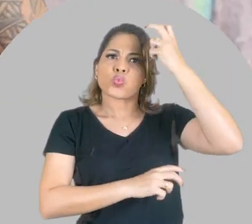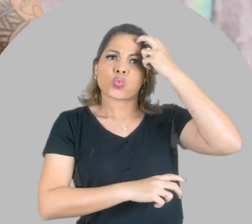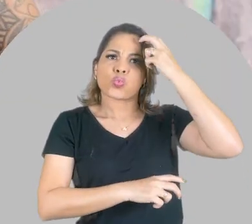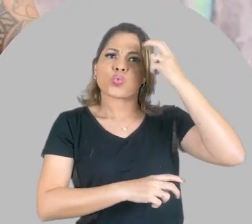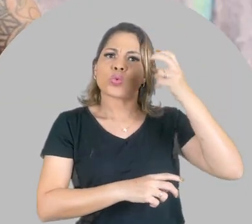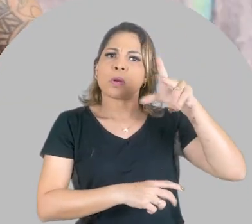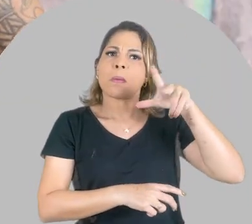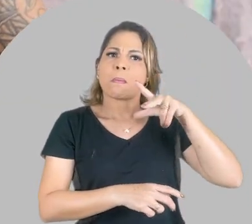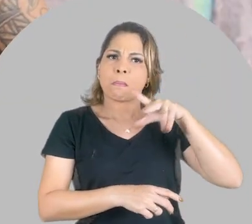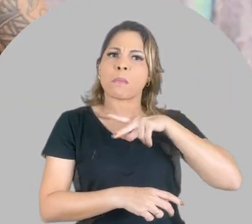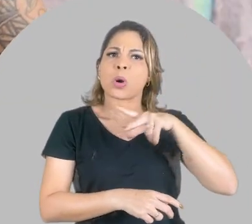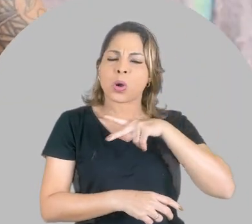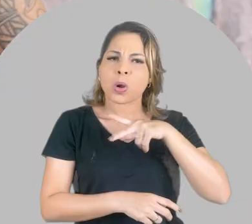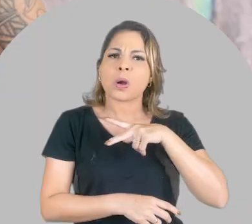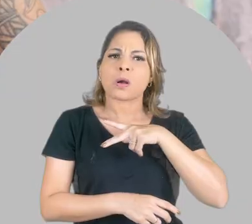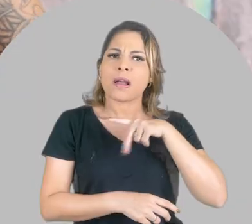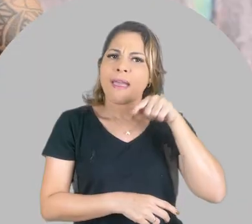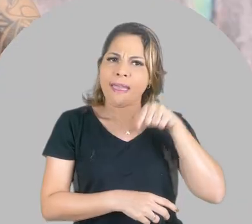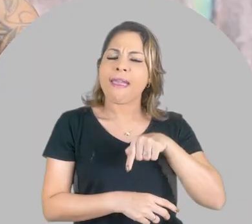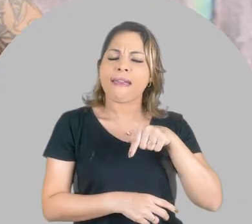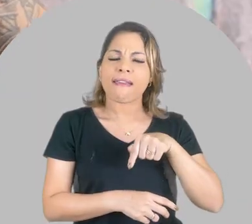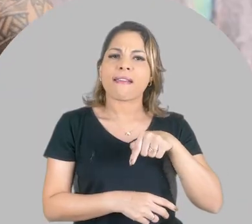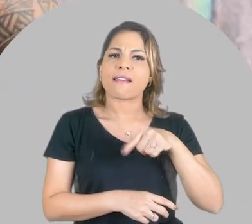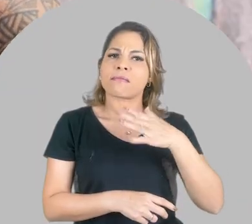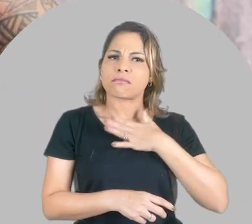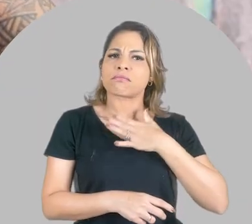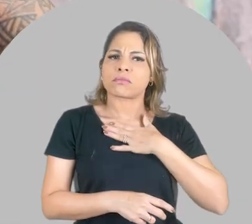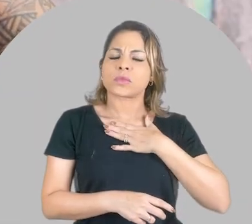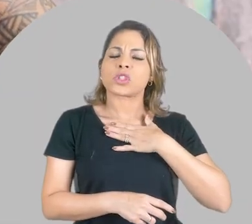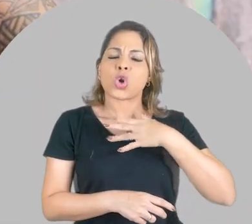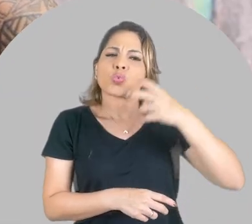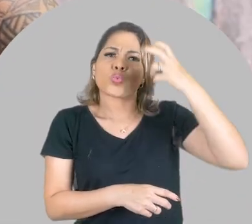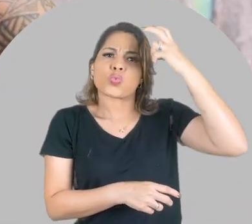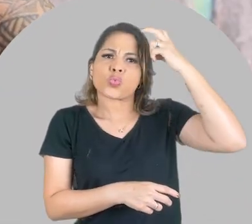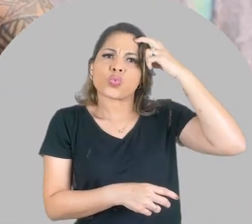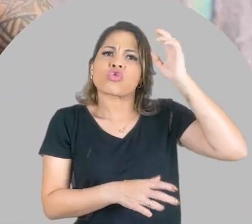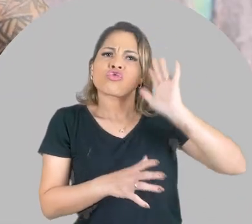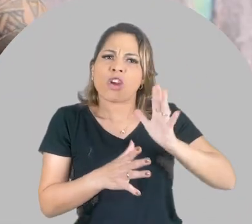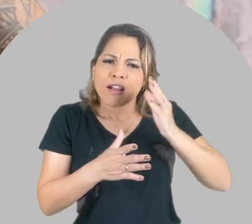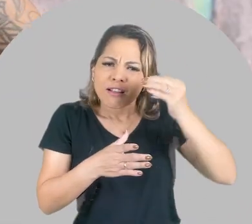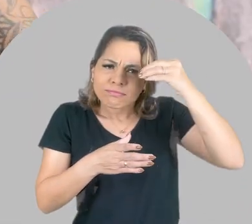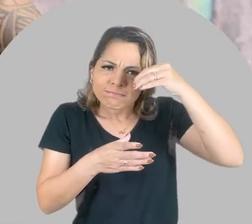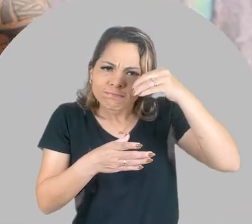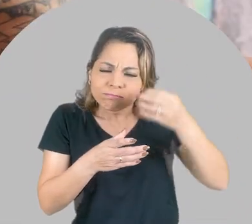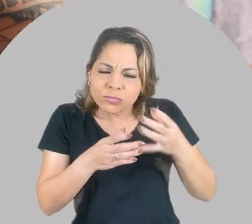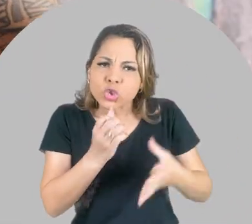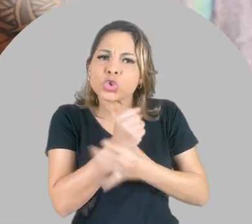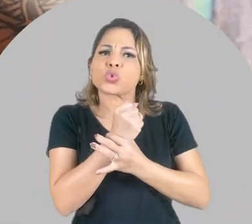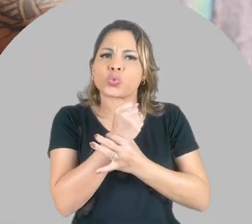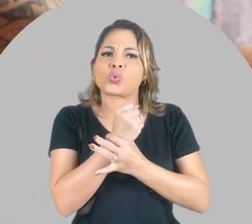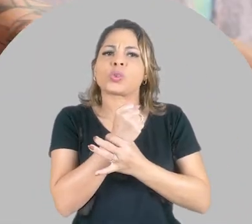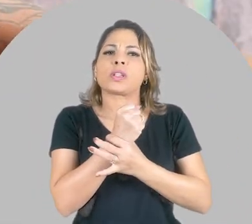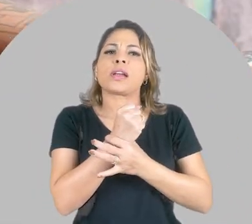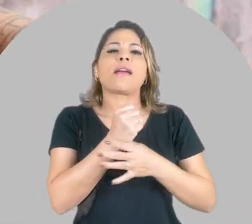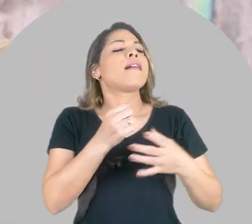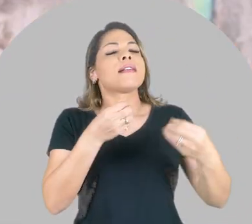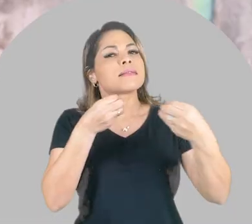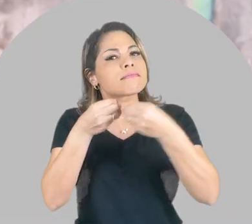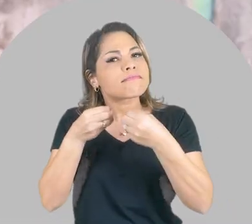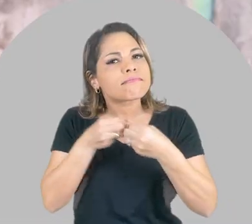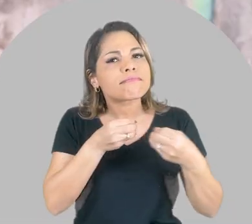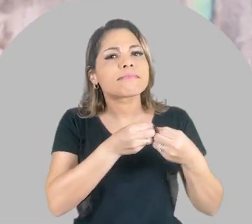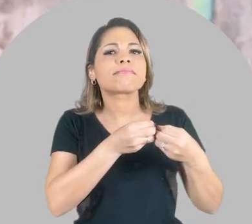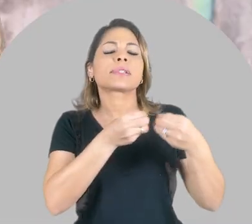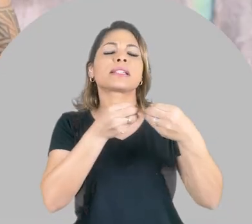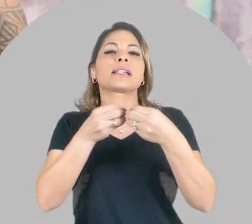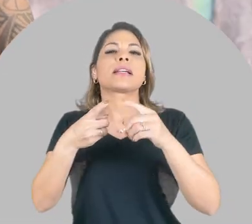uma cultura própria, pô. Tá ligado? A capoeira é uma parada própria, pra mim é uma cultura própria, enraizada já e tal. E